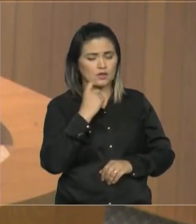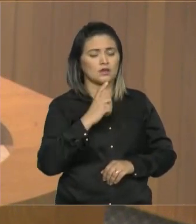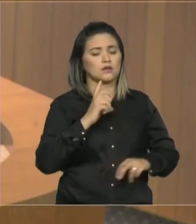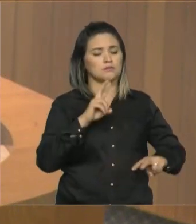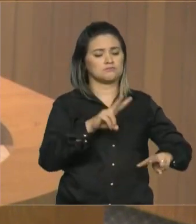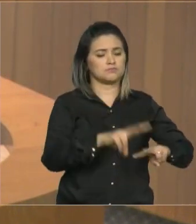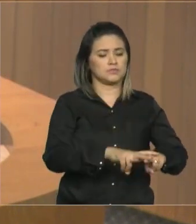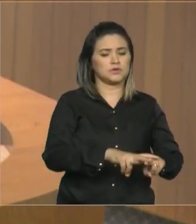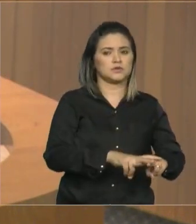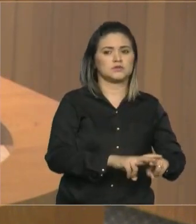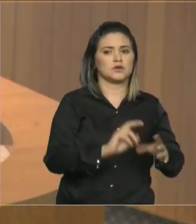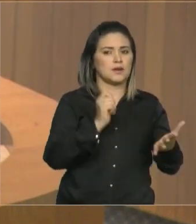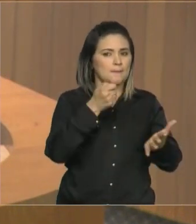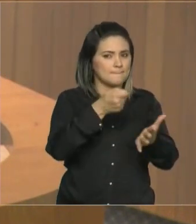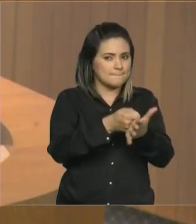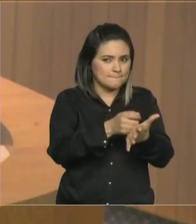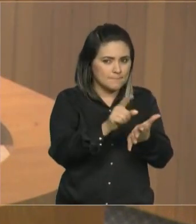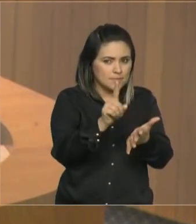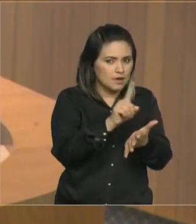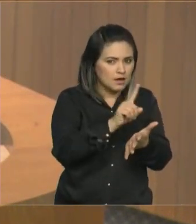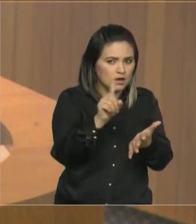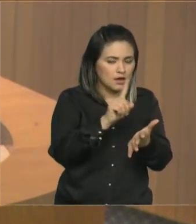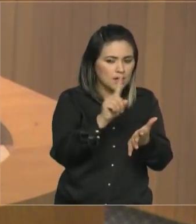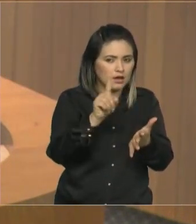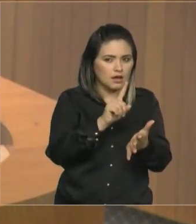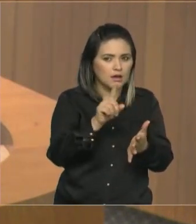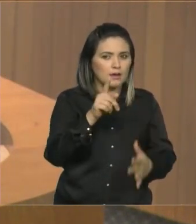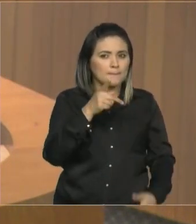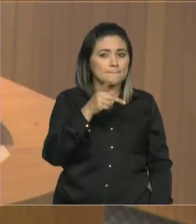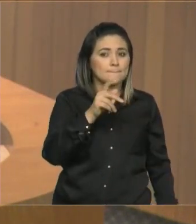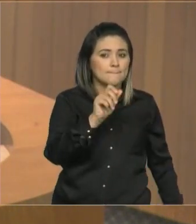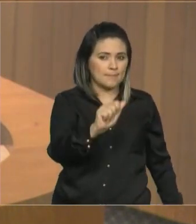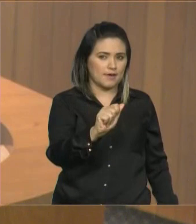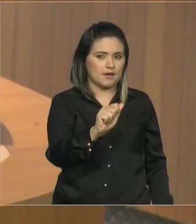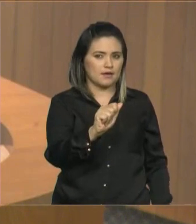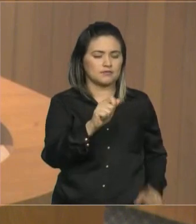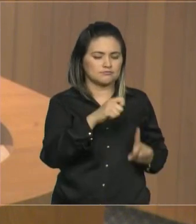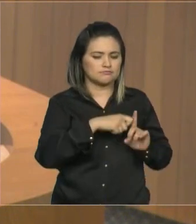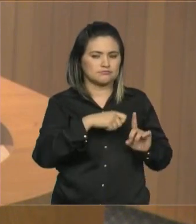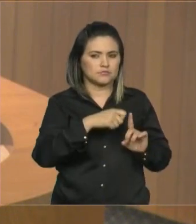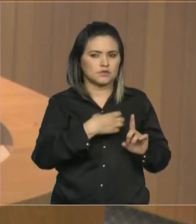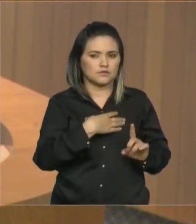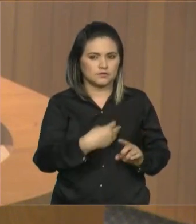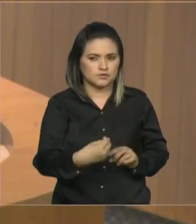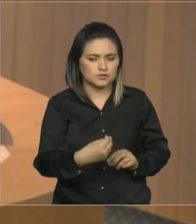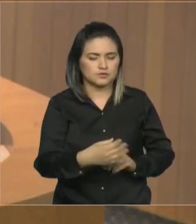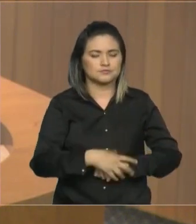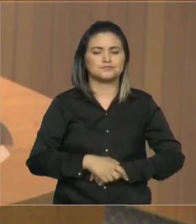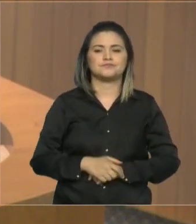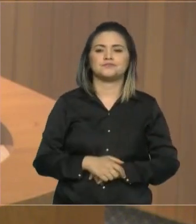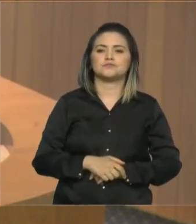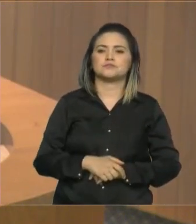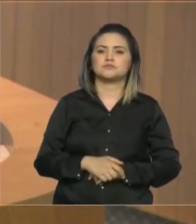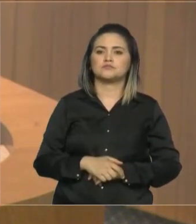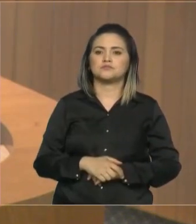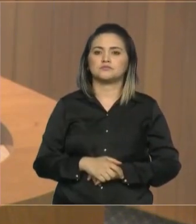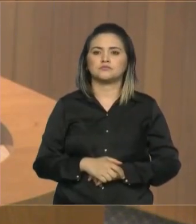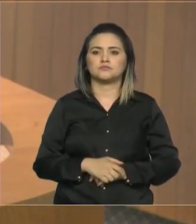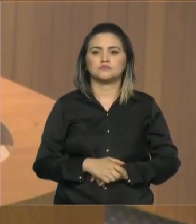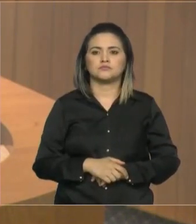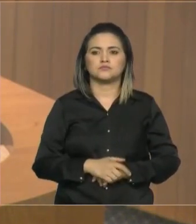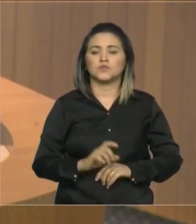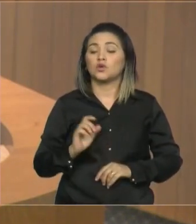pensão alimentícia, está previsto na lei e deve ser cumprida. Portanto, o que a gente vai discutir é